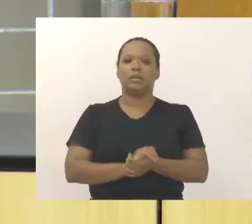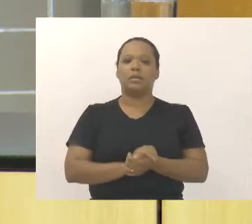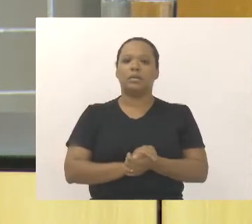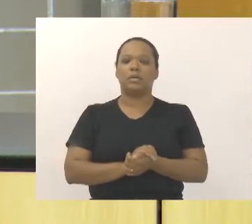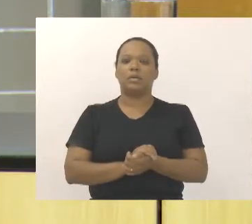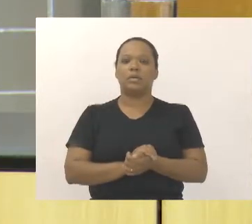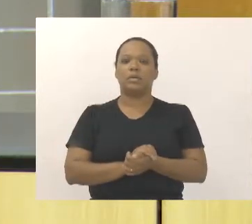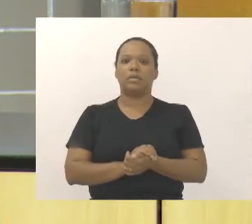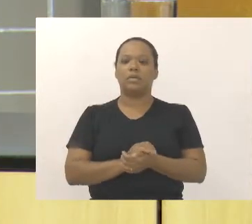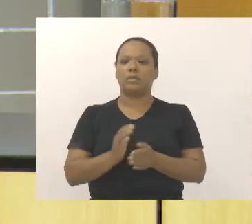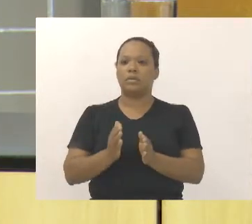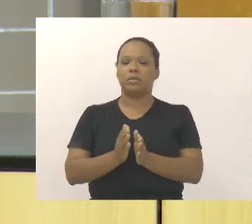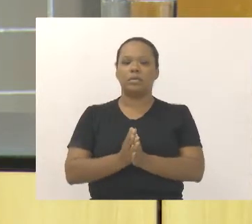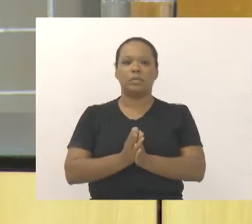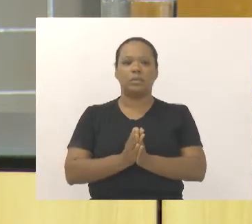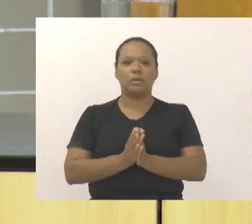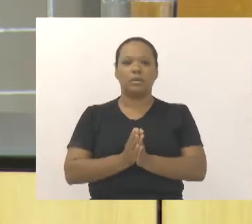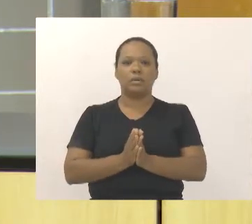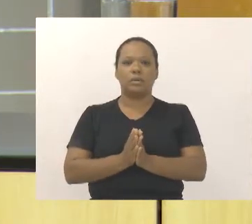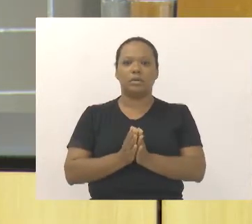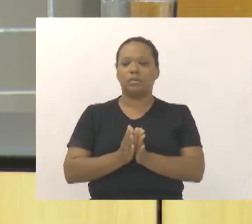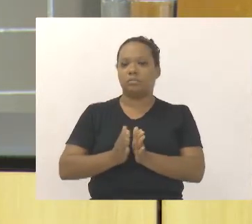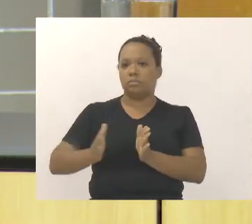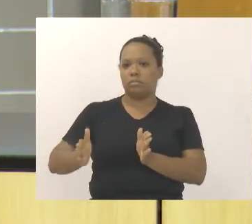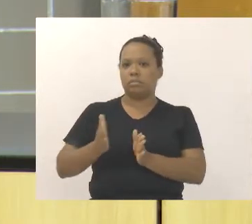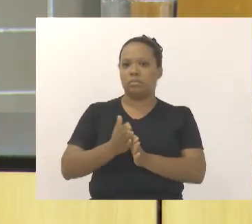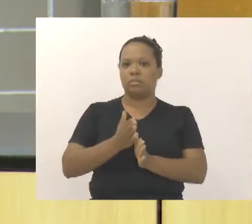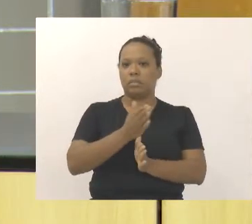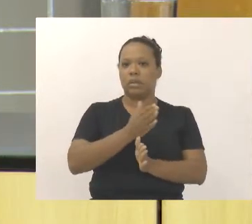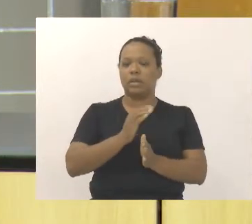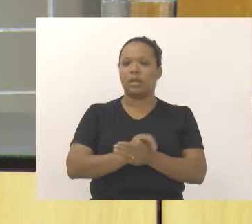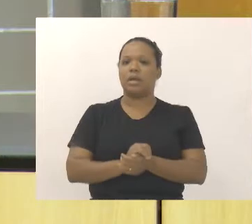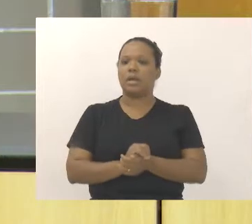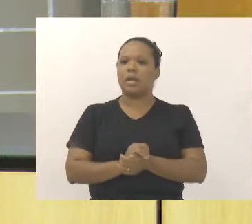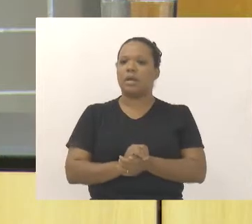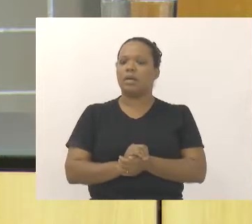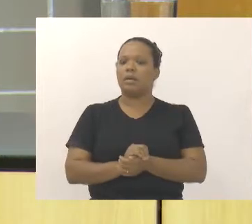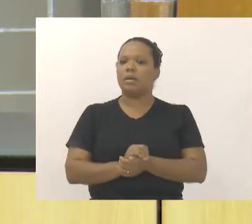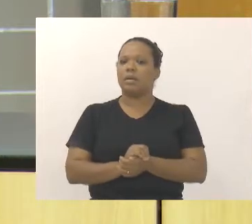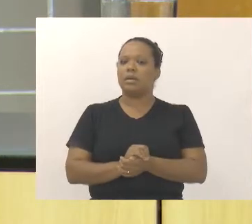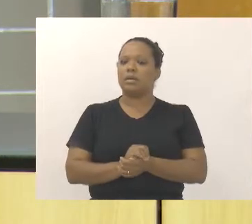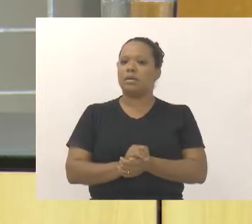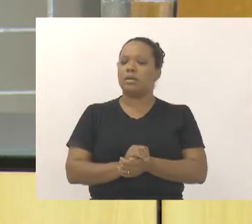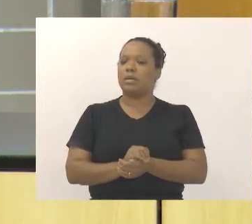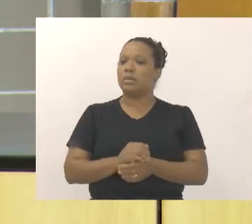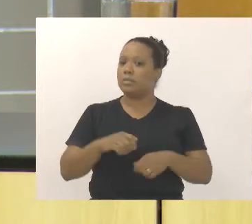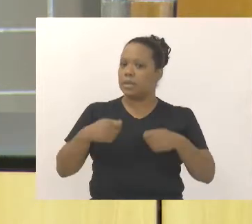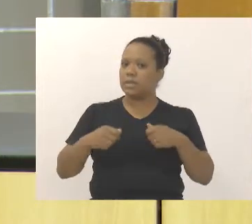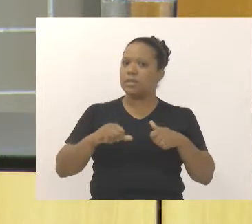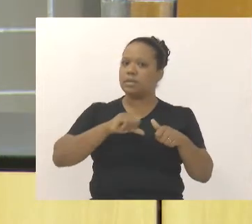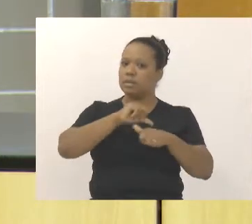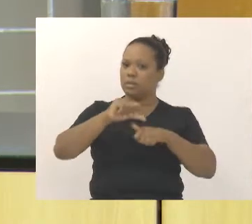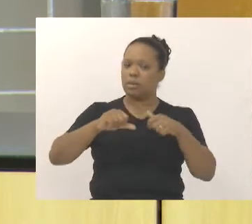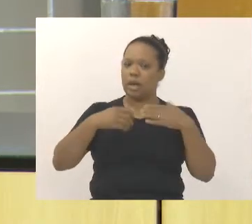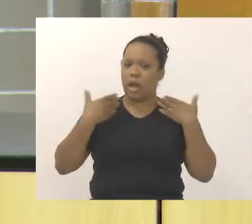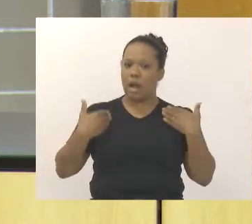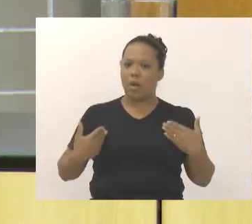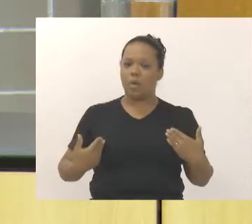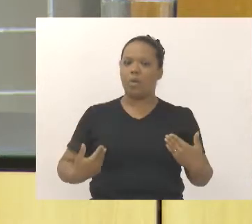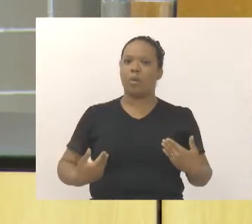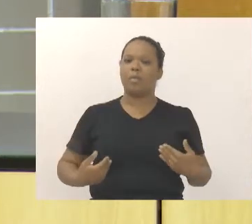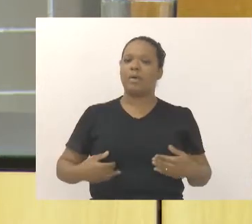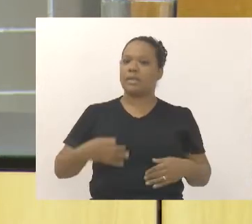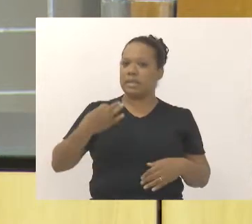centro cirúrgico e devidamente paramentada. Autoria vereadora